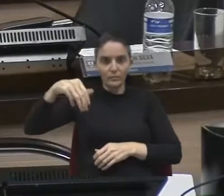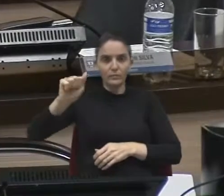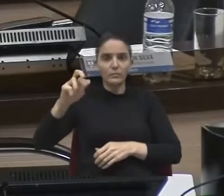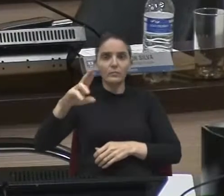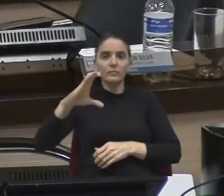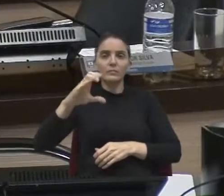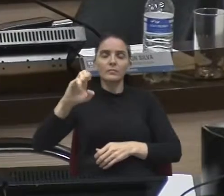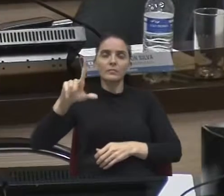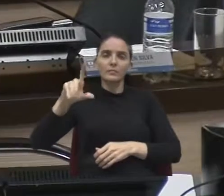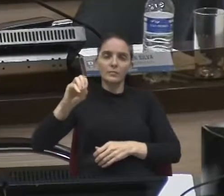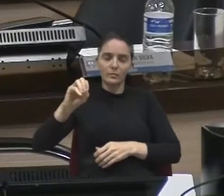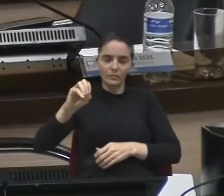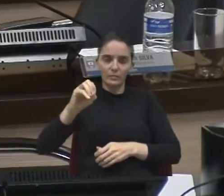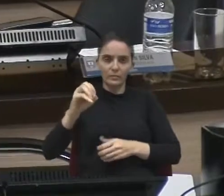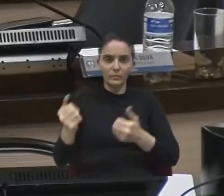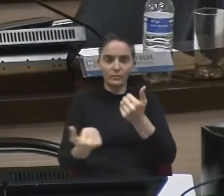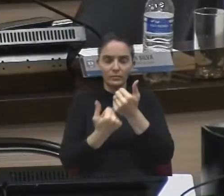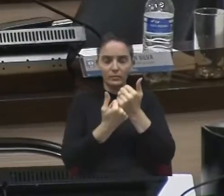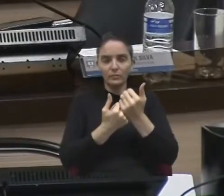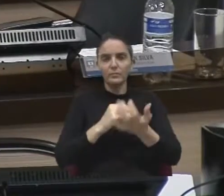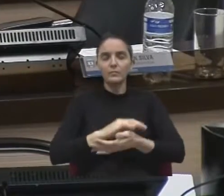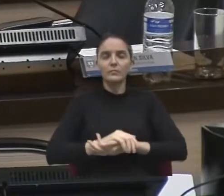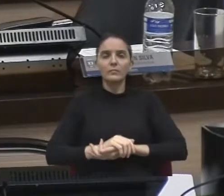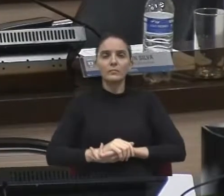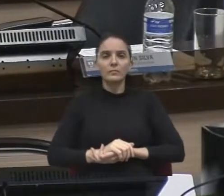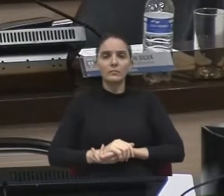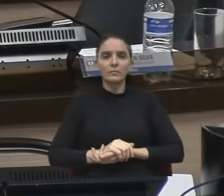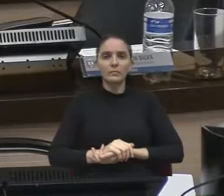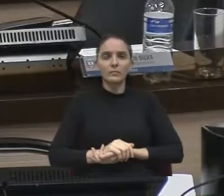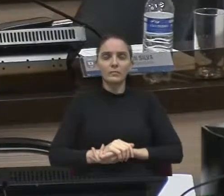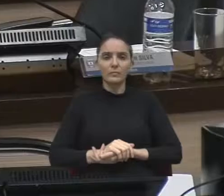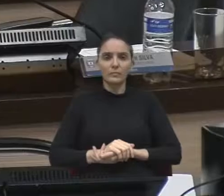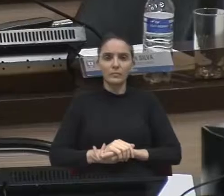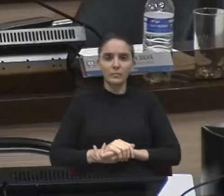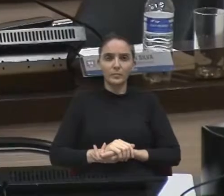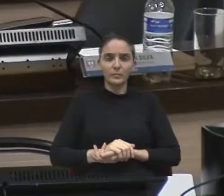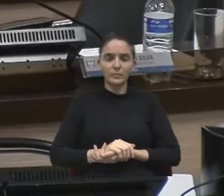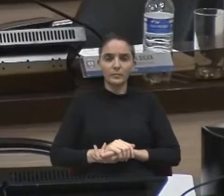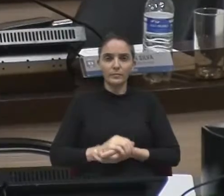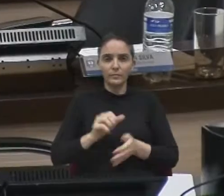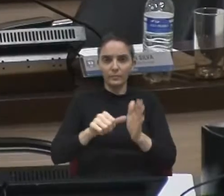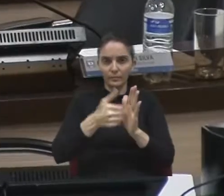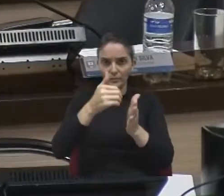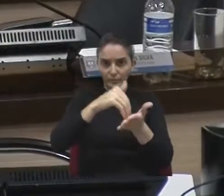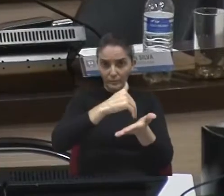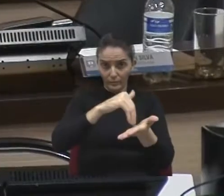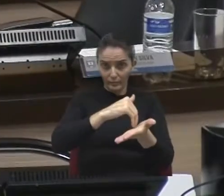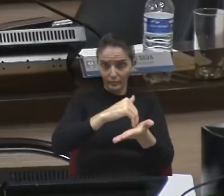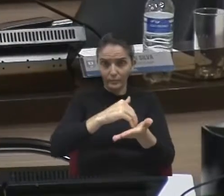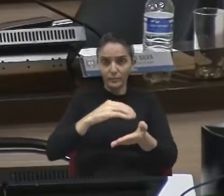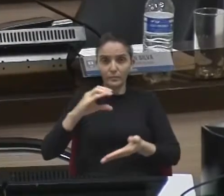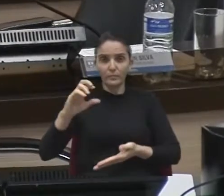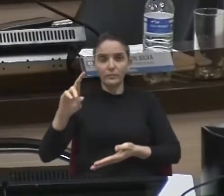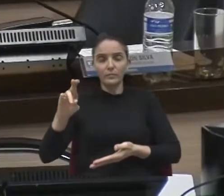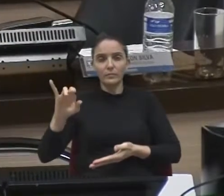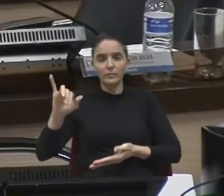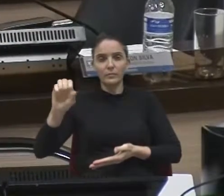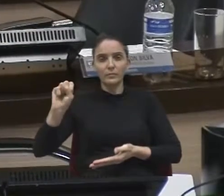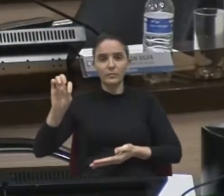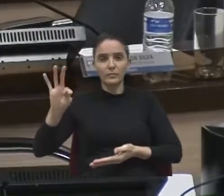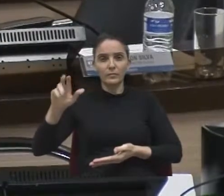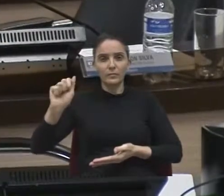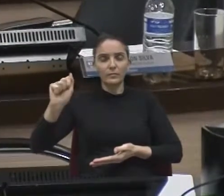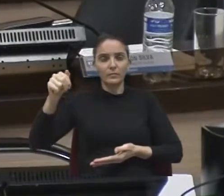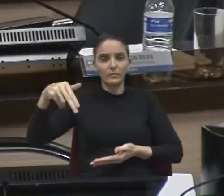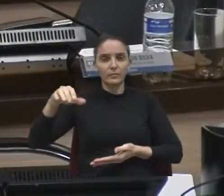Lossoli, vice-presidente, Midali Jurek Lossoli, primeira secretária, Christian Ramos, segundo secretário,